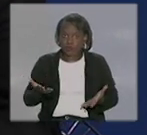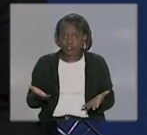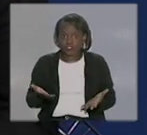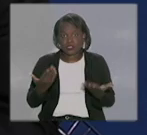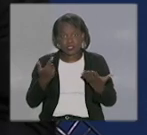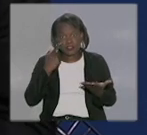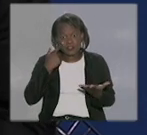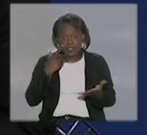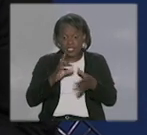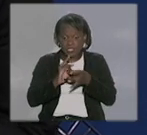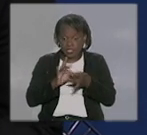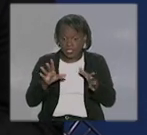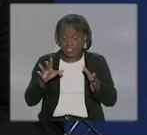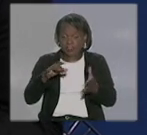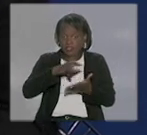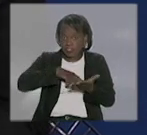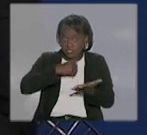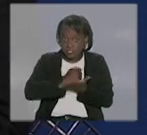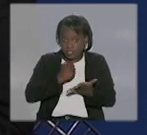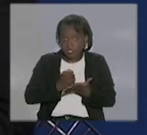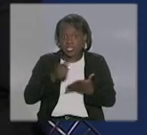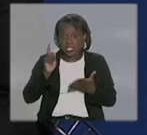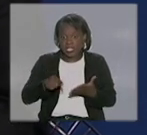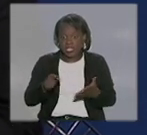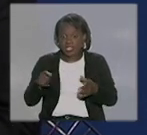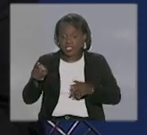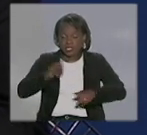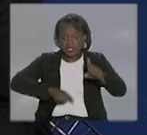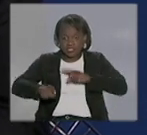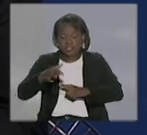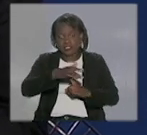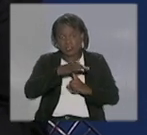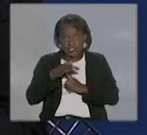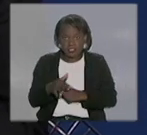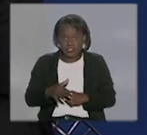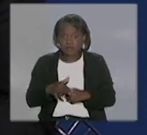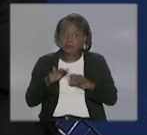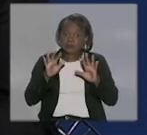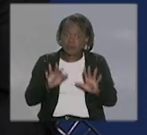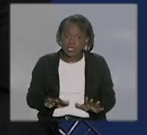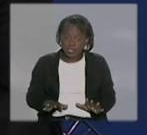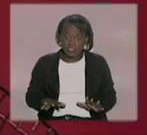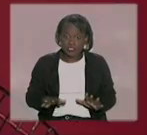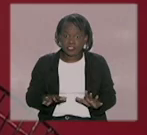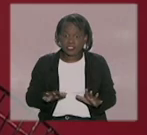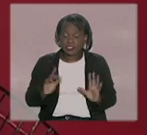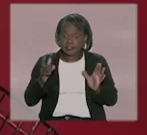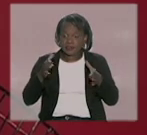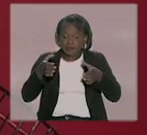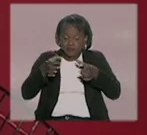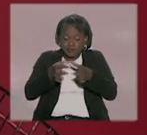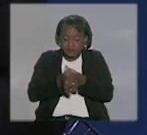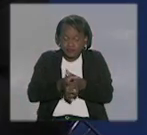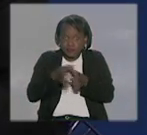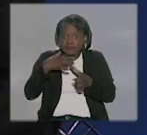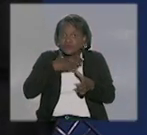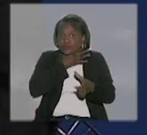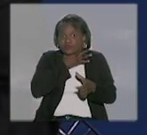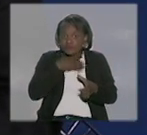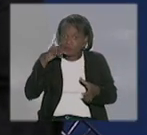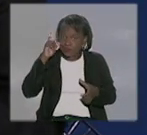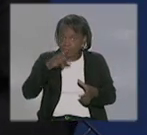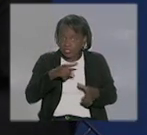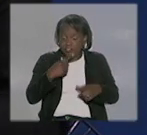vê que o licenciamento, que deveria ser uma ferramenta de gestão ambiental, muitas vezes é um gargalo